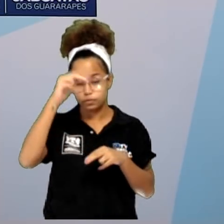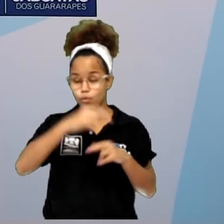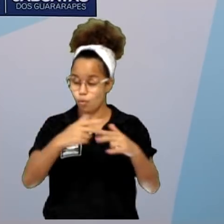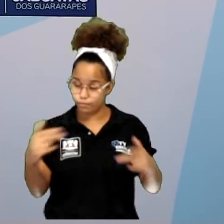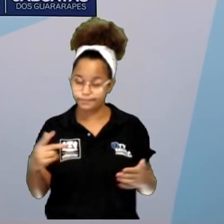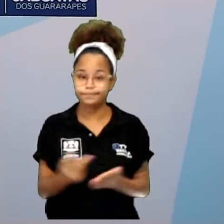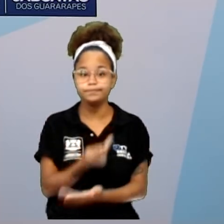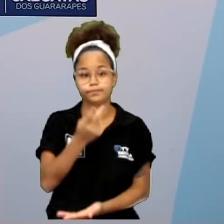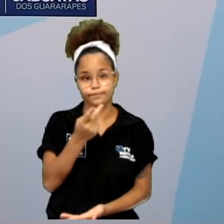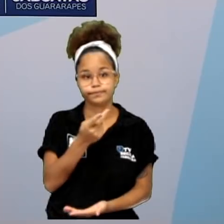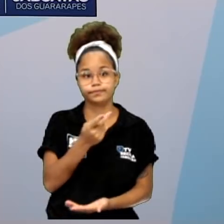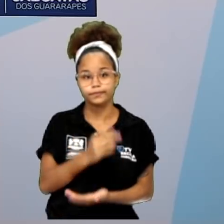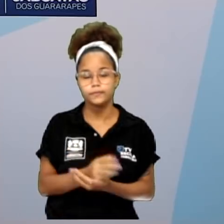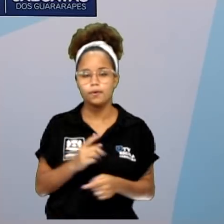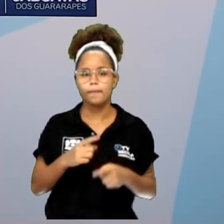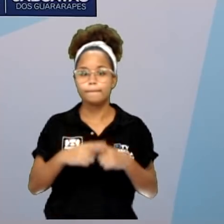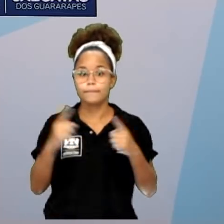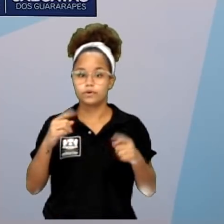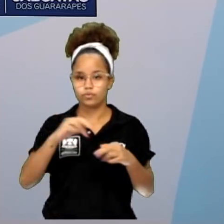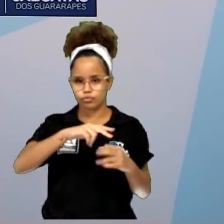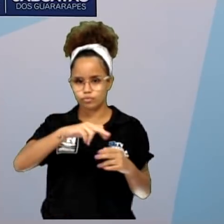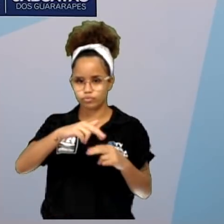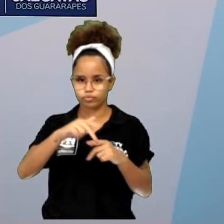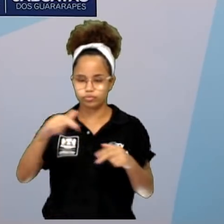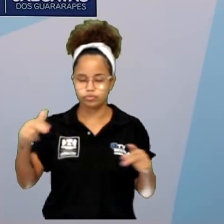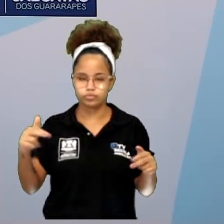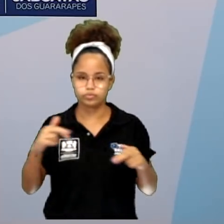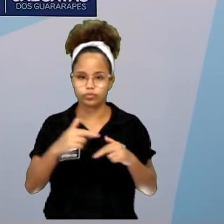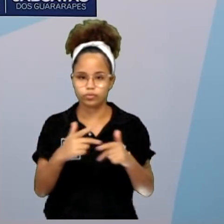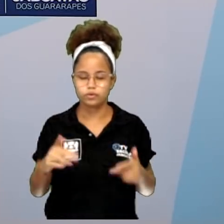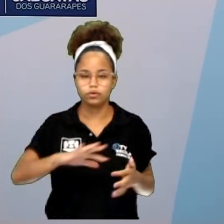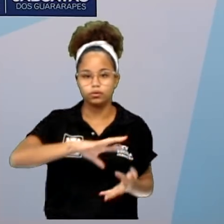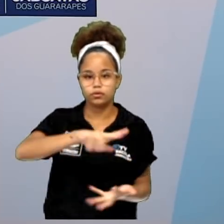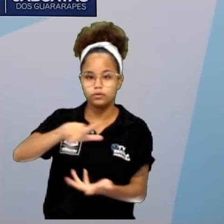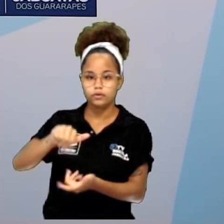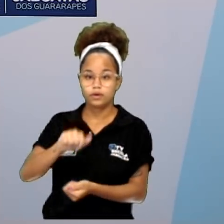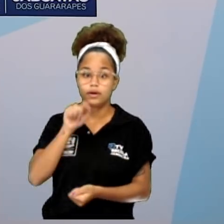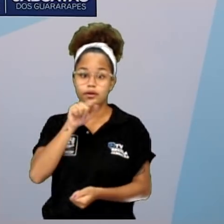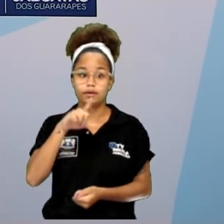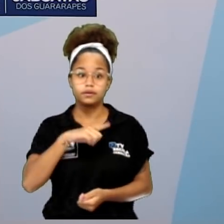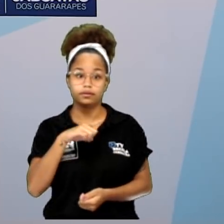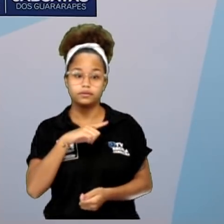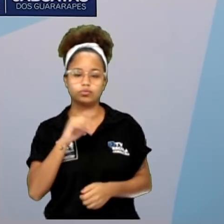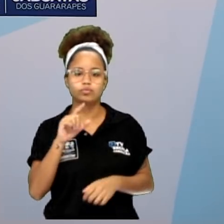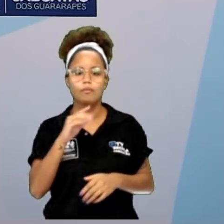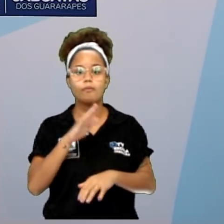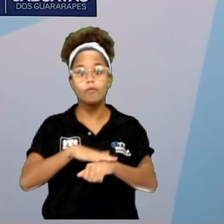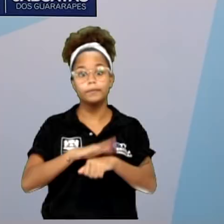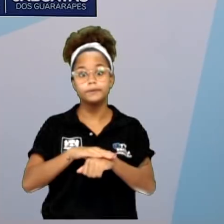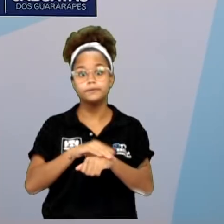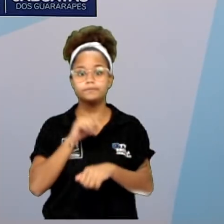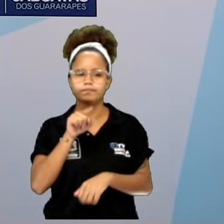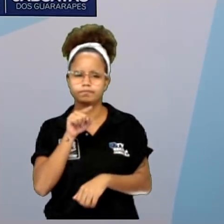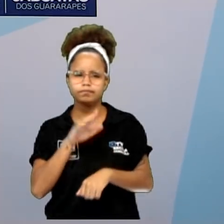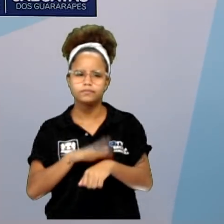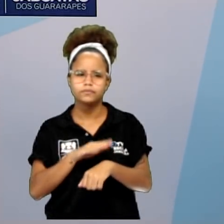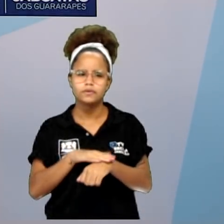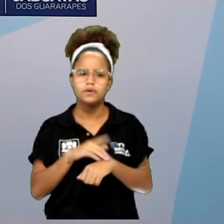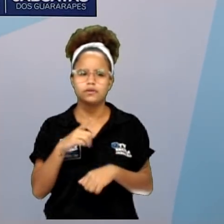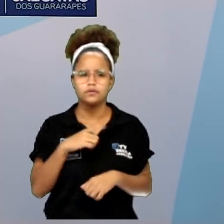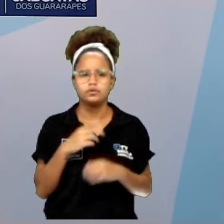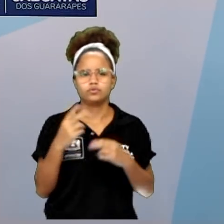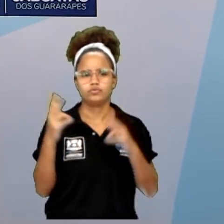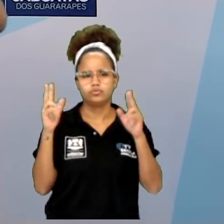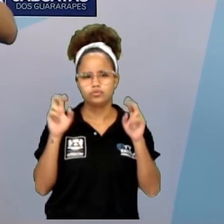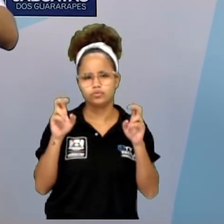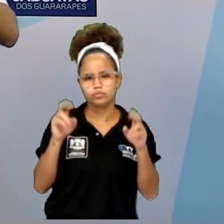Eles trabalham com temas mais universais. Aqui a gente tem uma charge, ou seja, ela é temporal. Nesse período aqui, se discutia bastante sobre